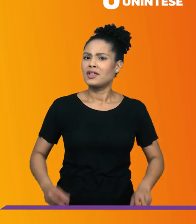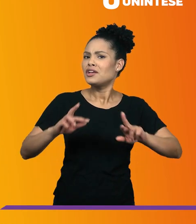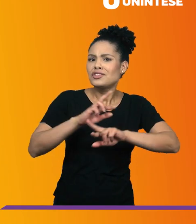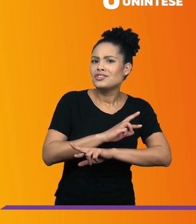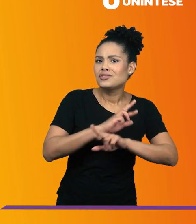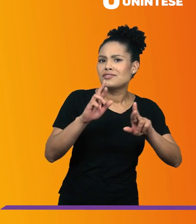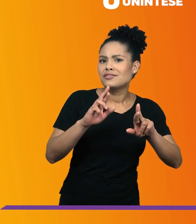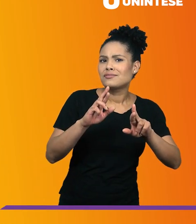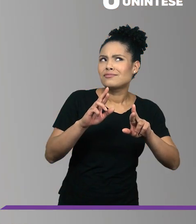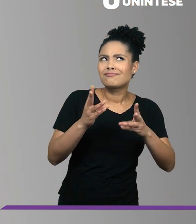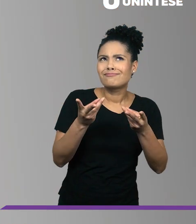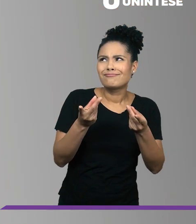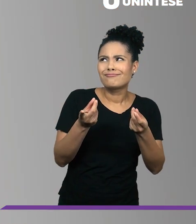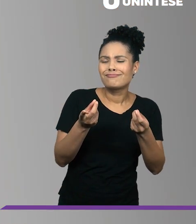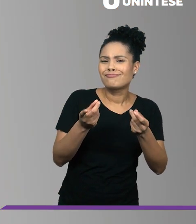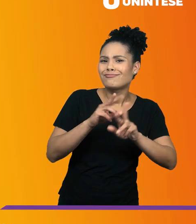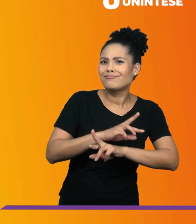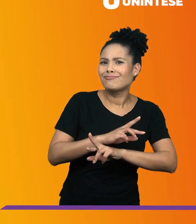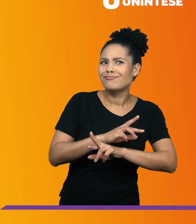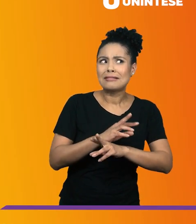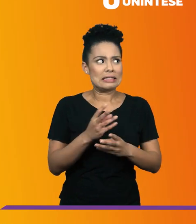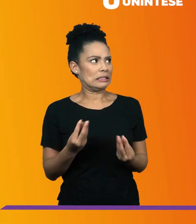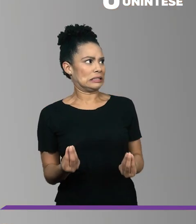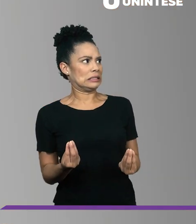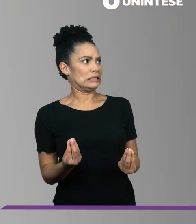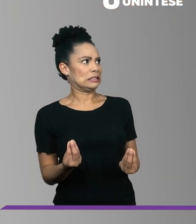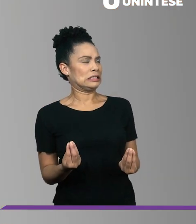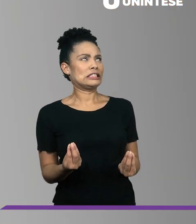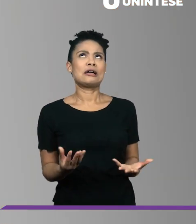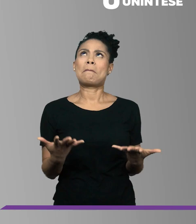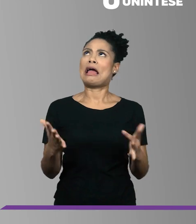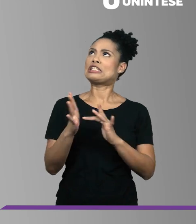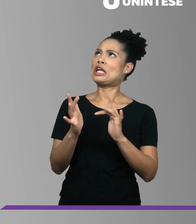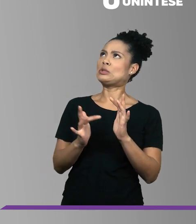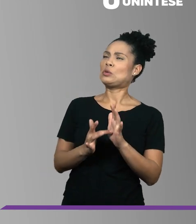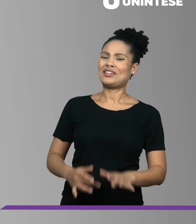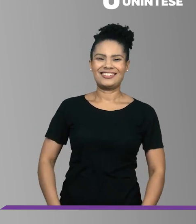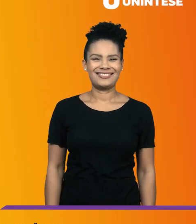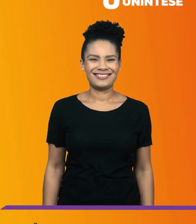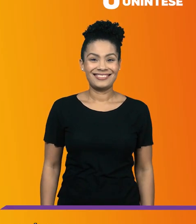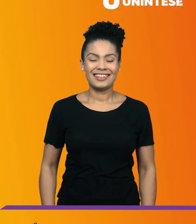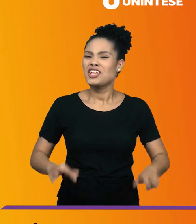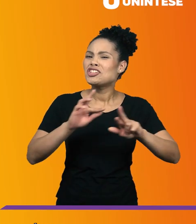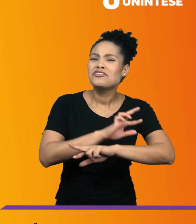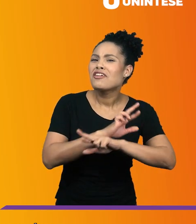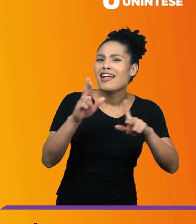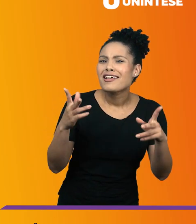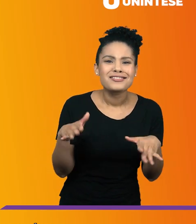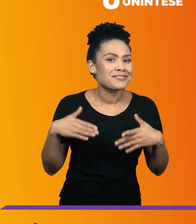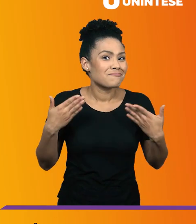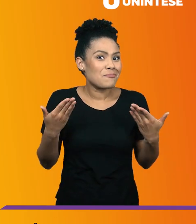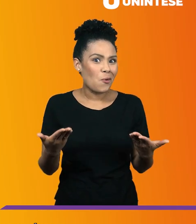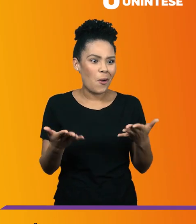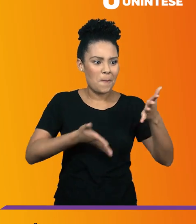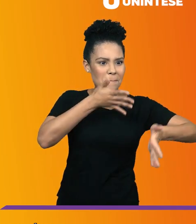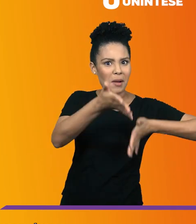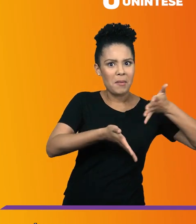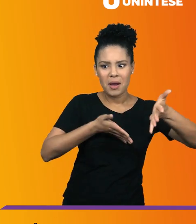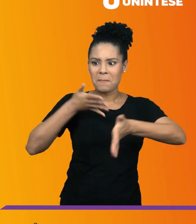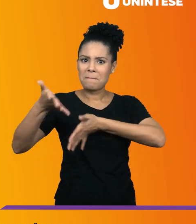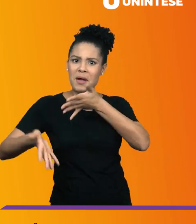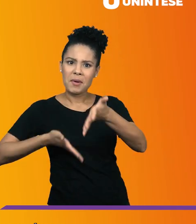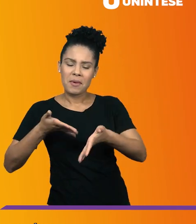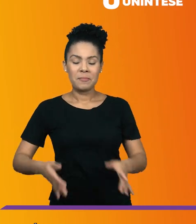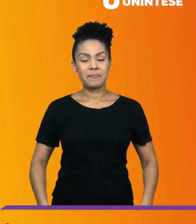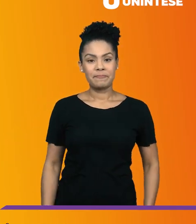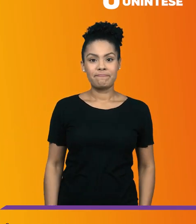Qual foi a diferença entre essas duas frases